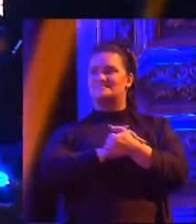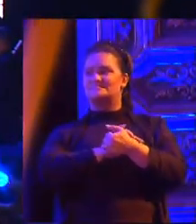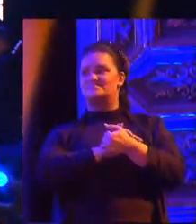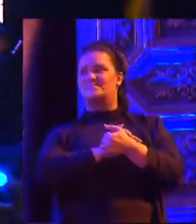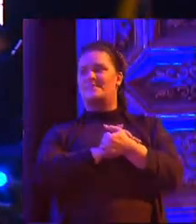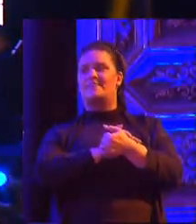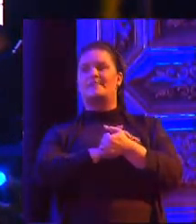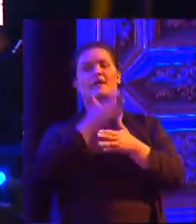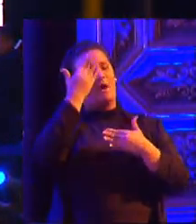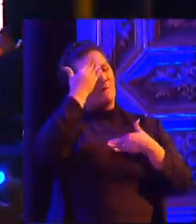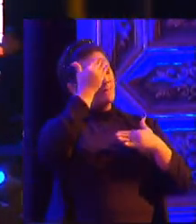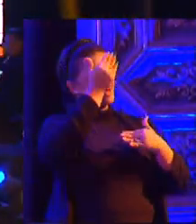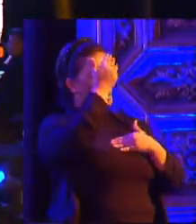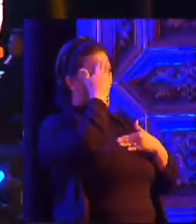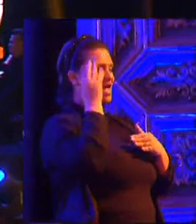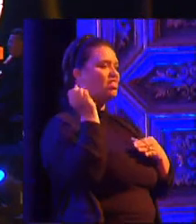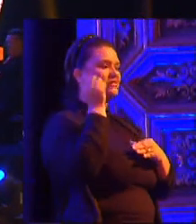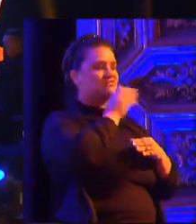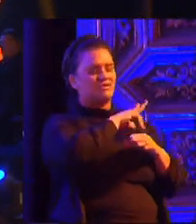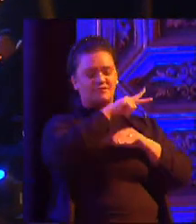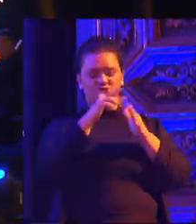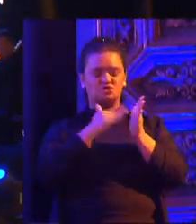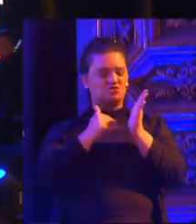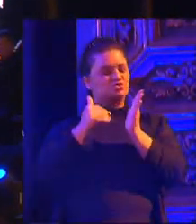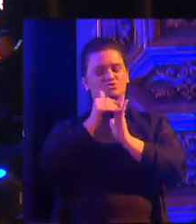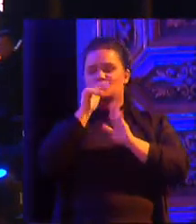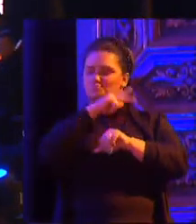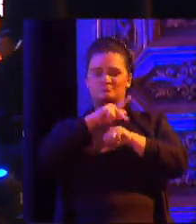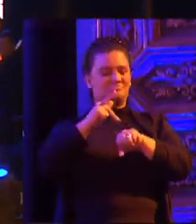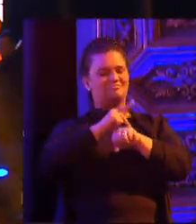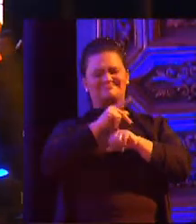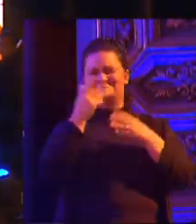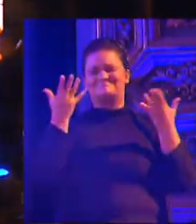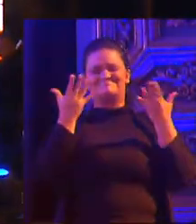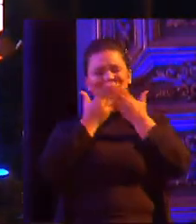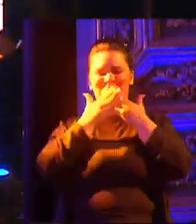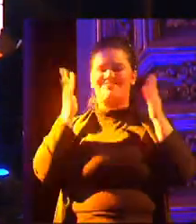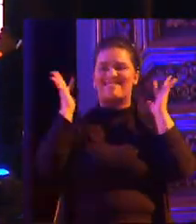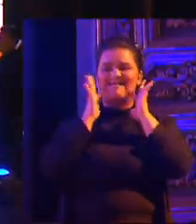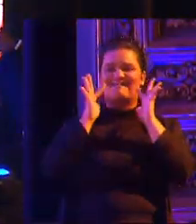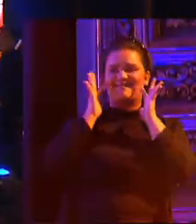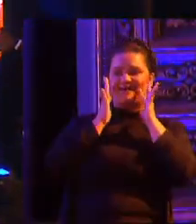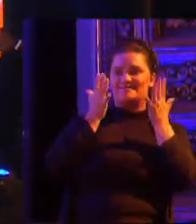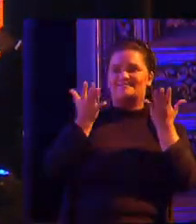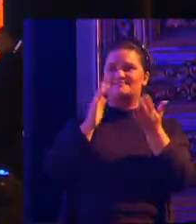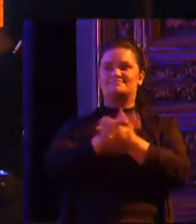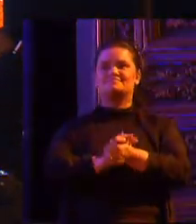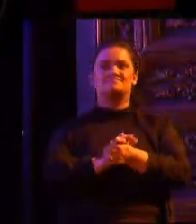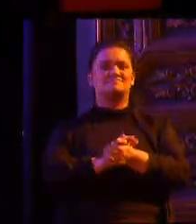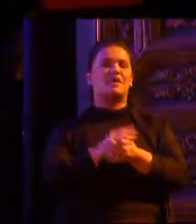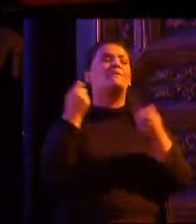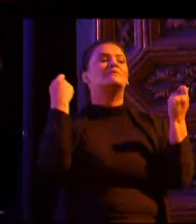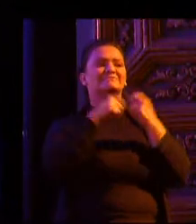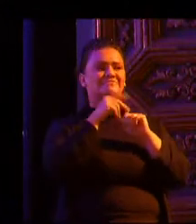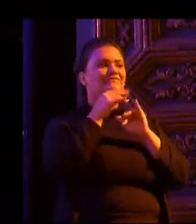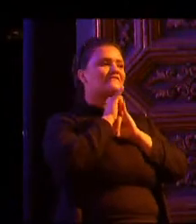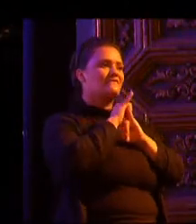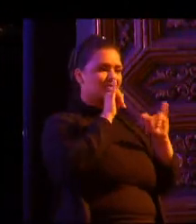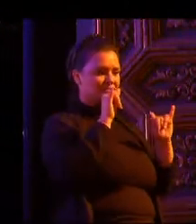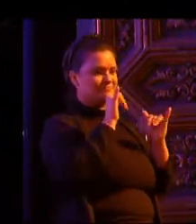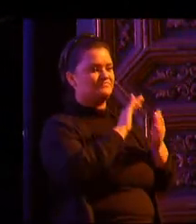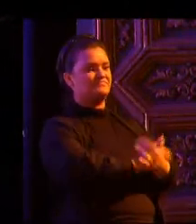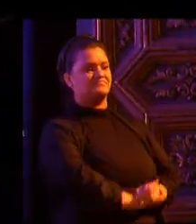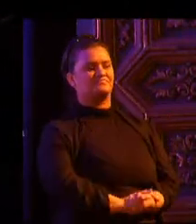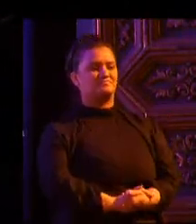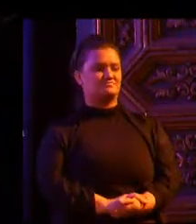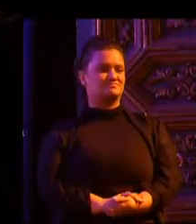Obrigado, Miro Sanova e a todos os premiados. Poxa, que bacana, gente. Eu tenho que falar uma coisa para vocês, tá?